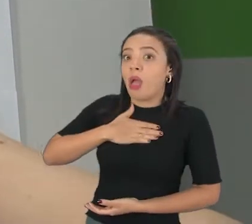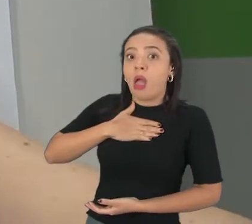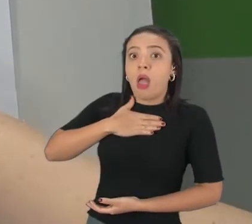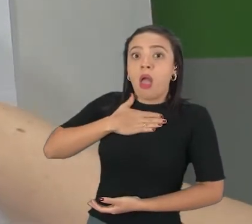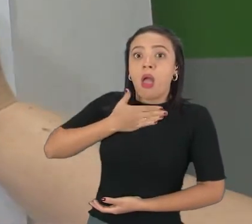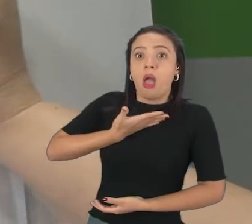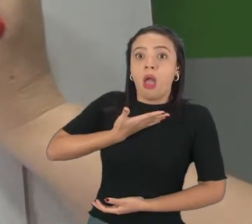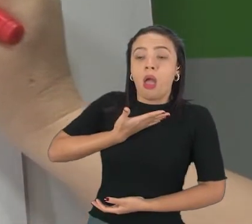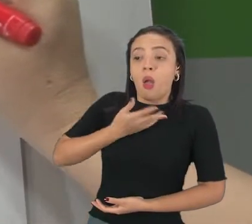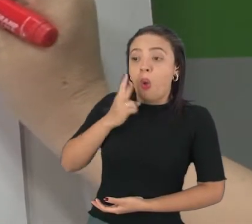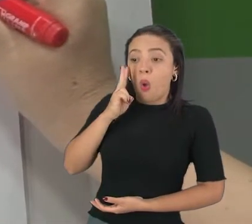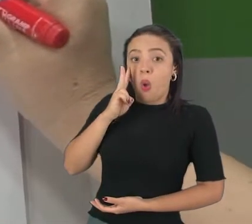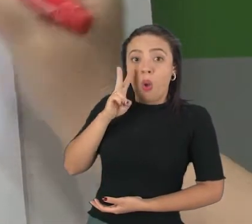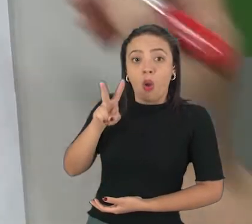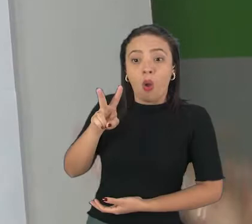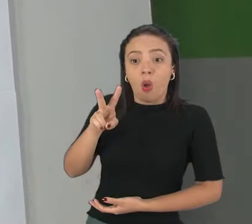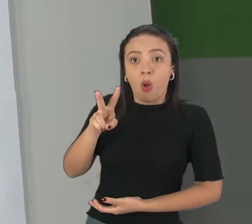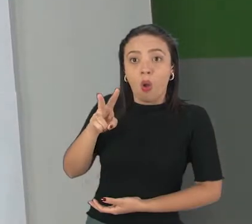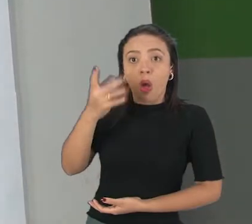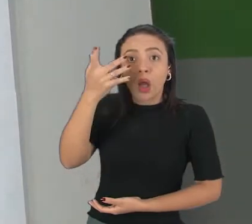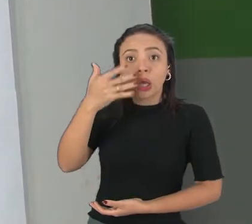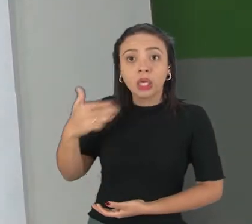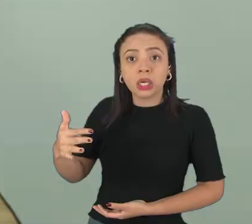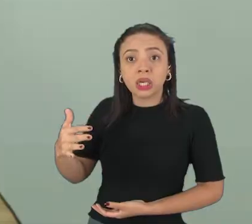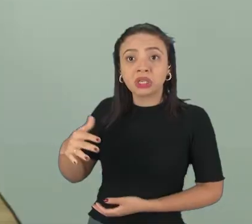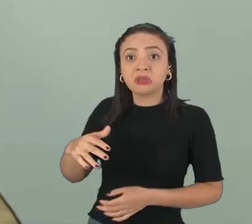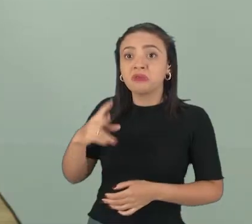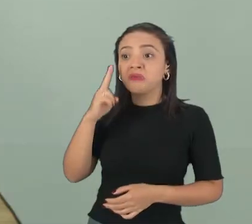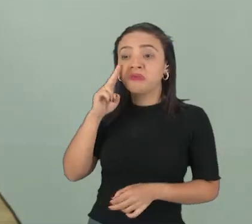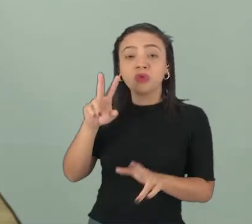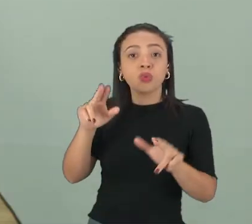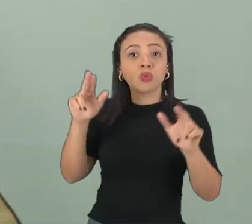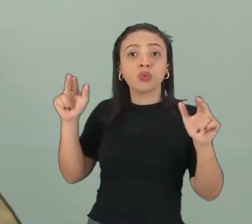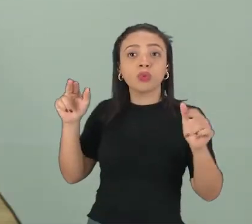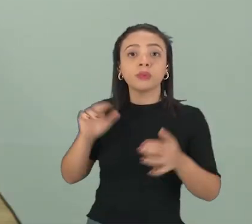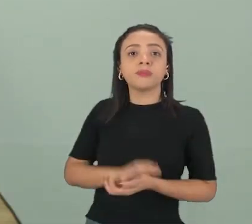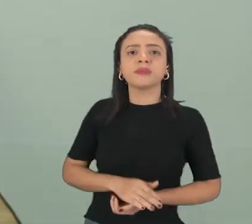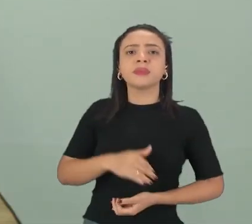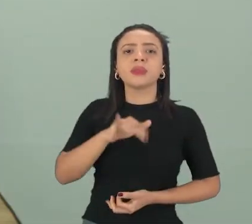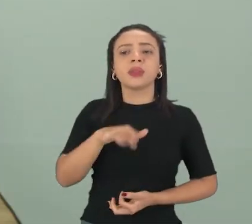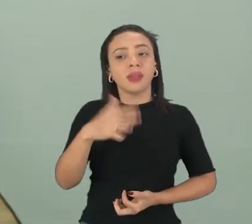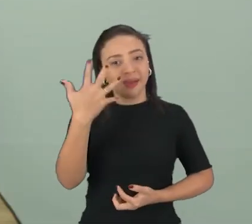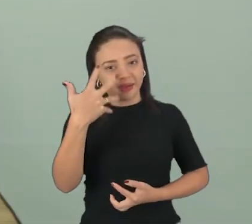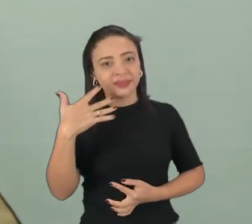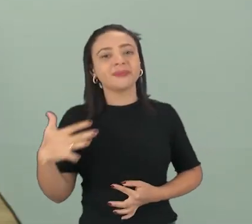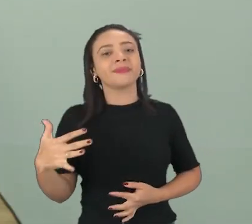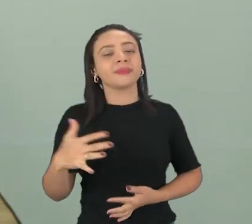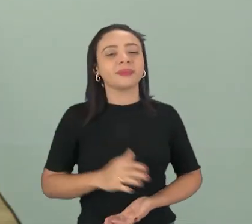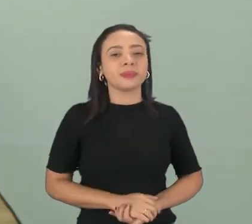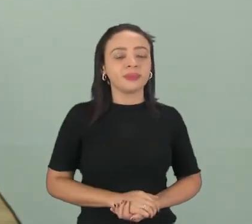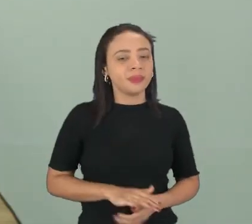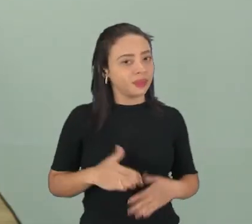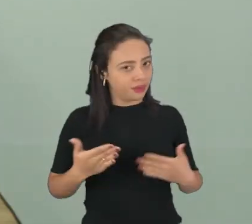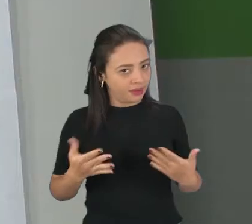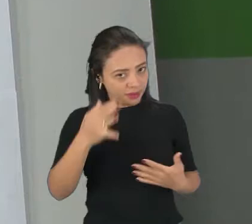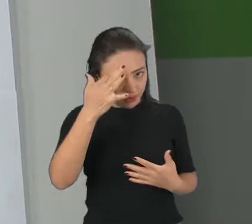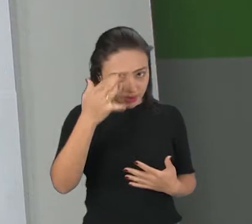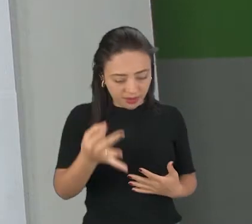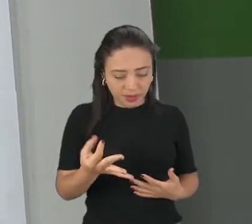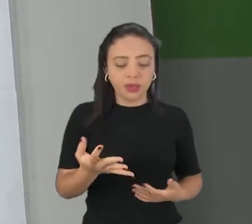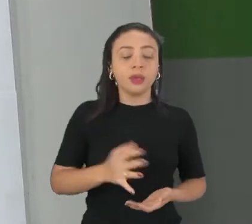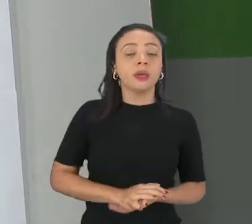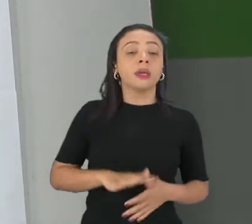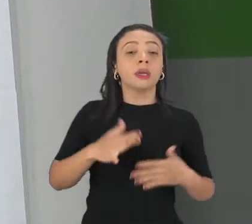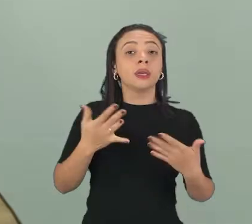Ele nunca havia visto nada igual. Nada igual a quem? Ao garotinho, certo? Então,